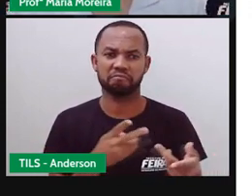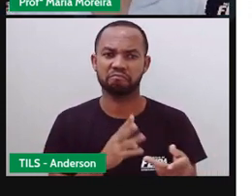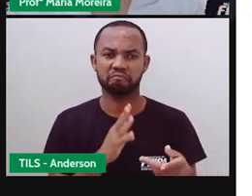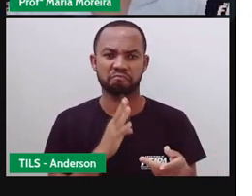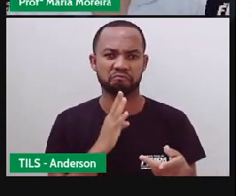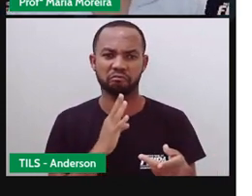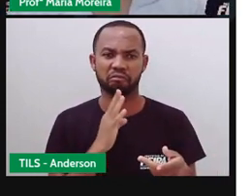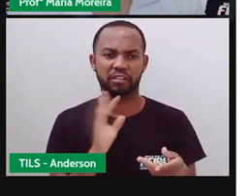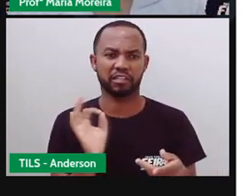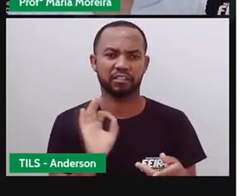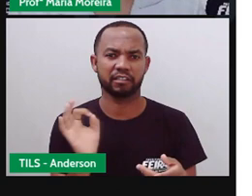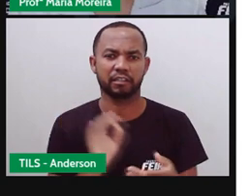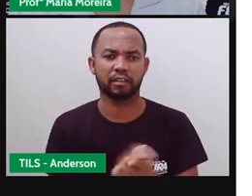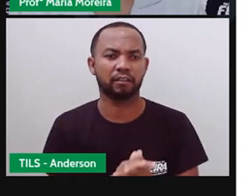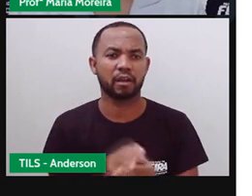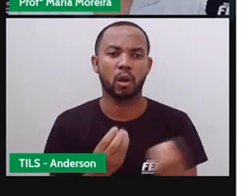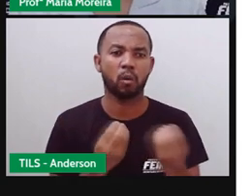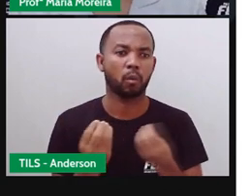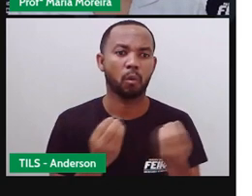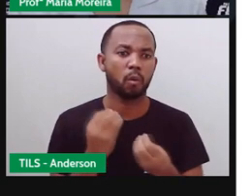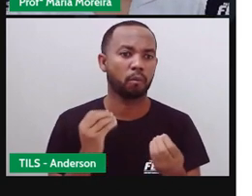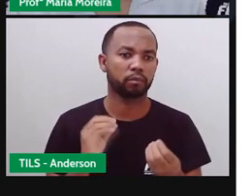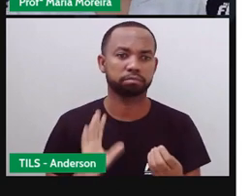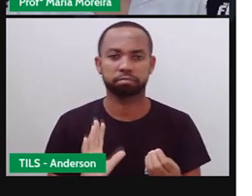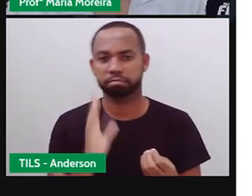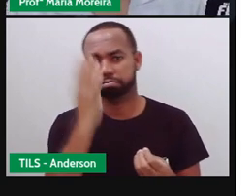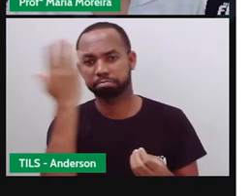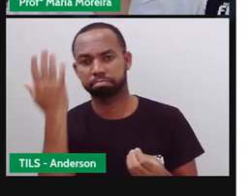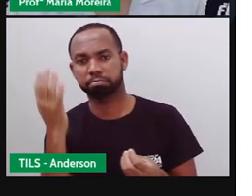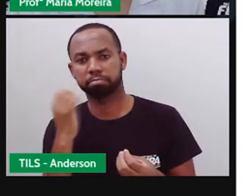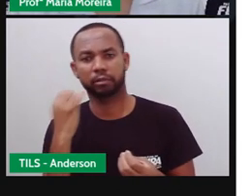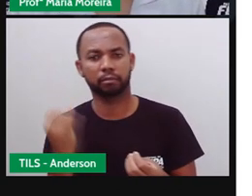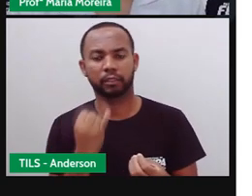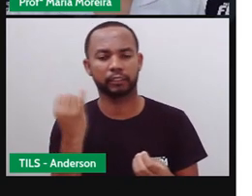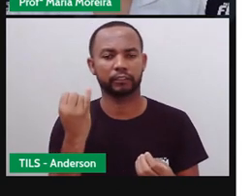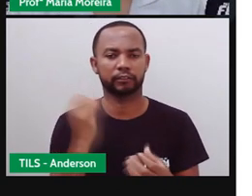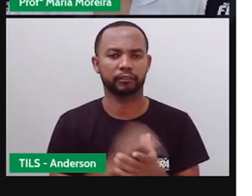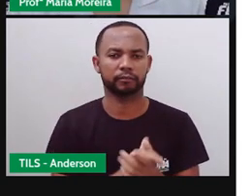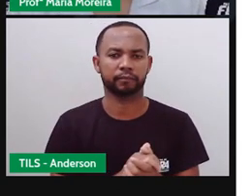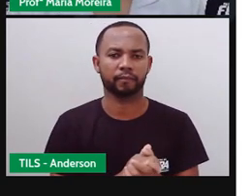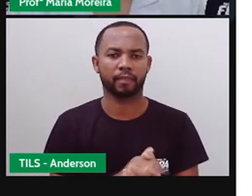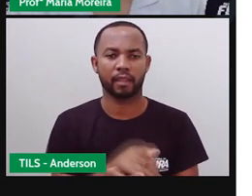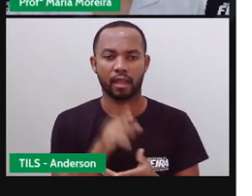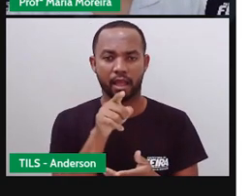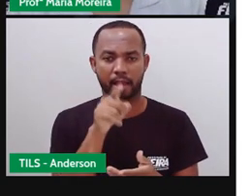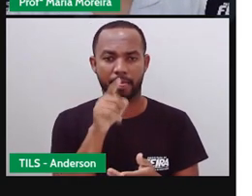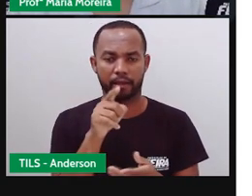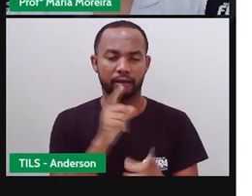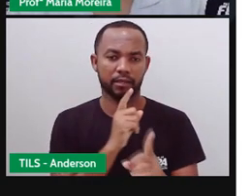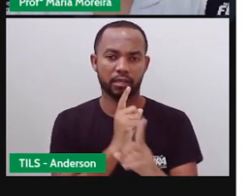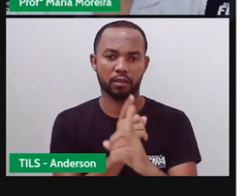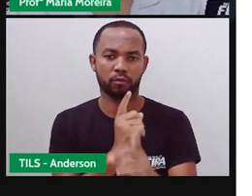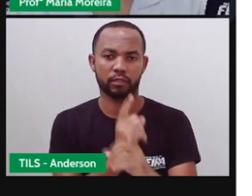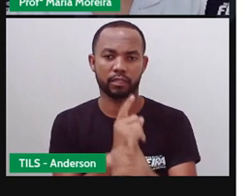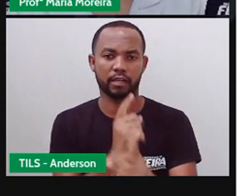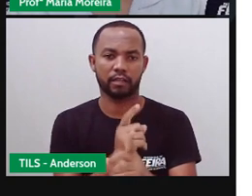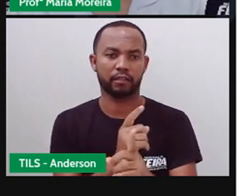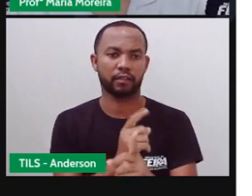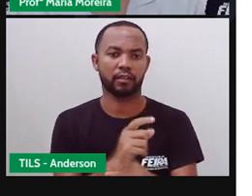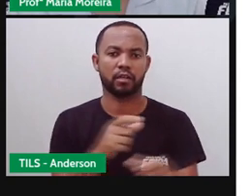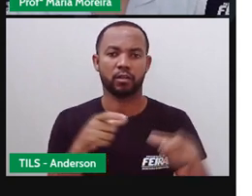e vamos descobrir Por que que ela é tão importante é as minhocas elas são encontradas em solos úmidos